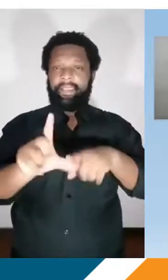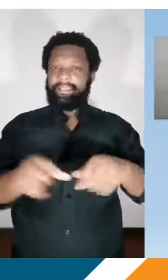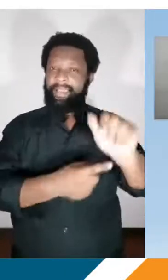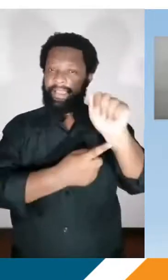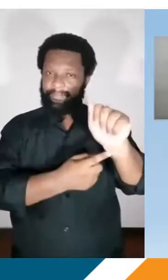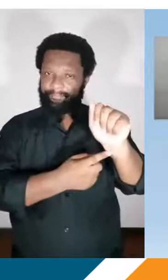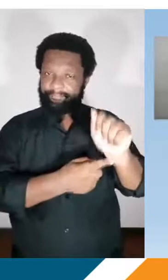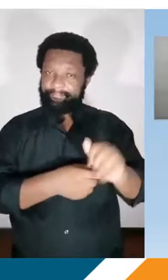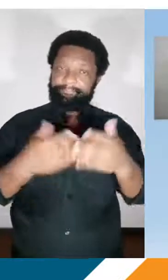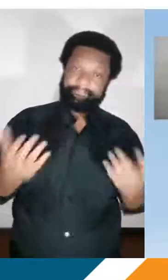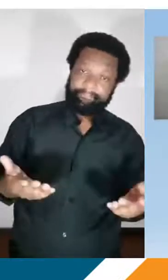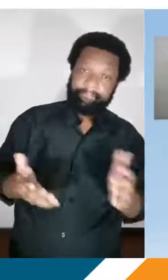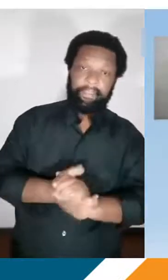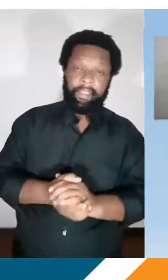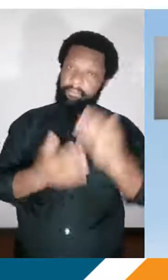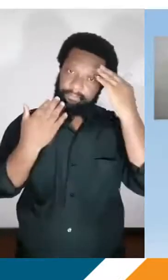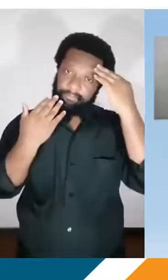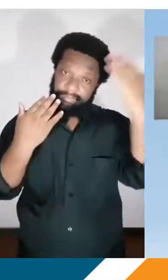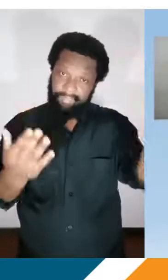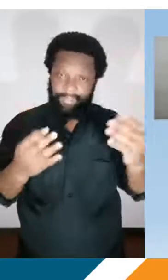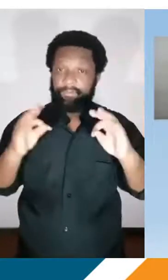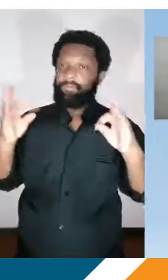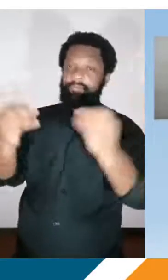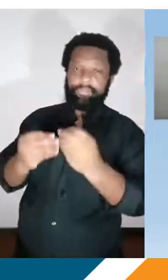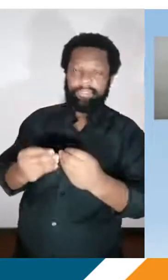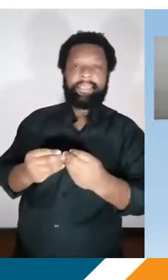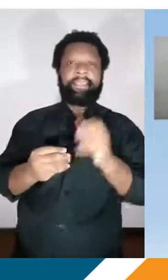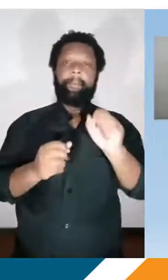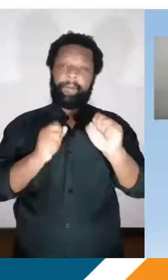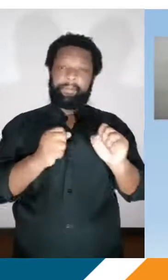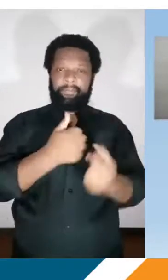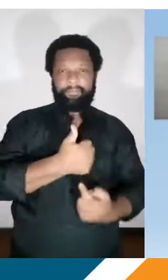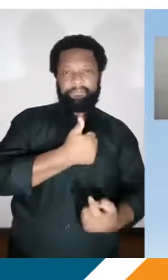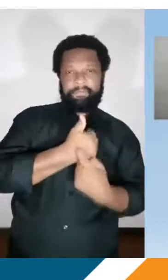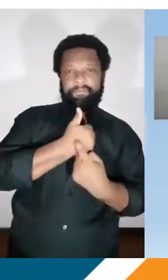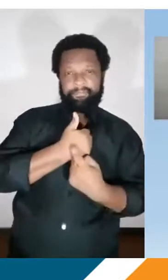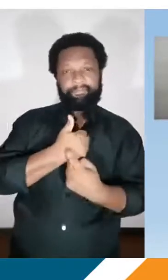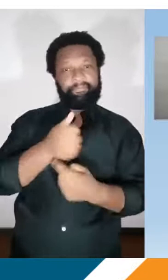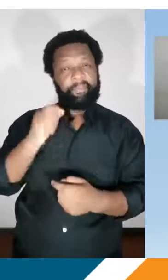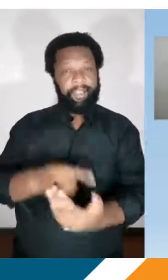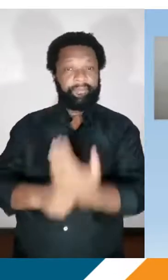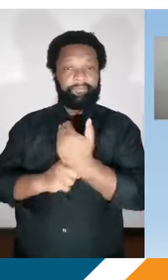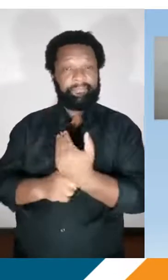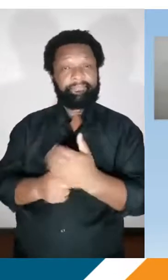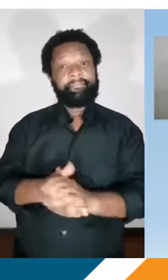A. Tá, gente? Então, gente, agradeço todo mundo aí, tá, gente? Dá um likezinho para dar uma força pra gente lá,